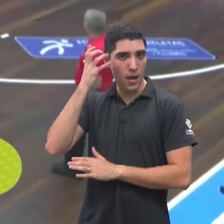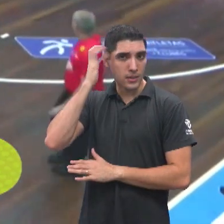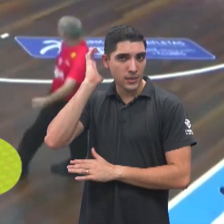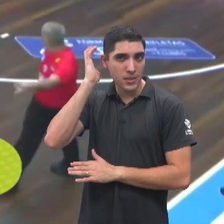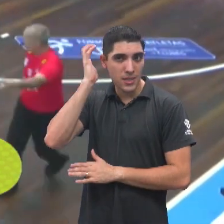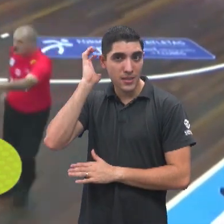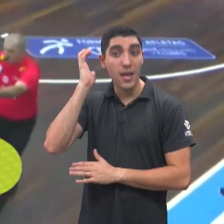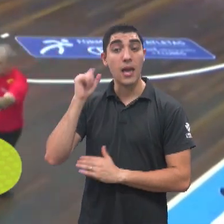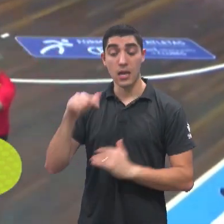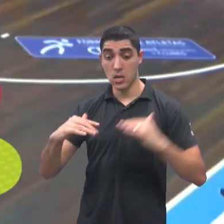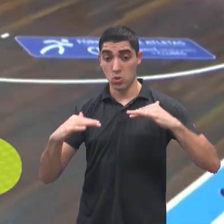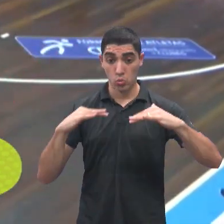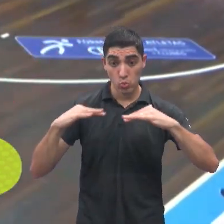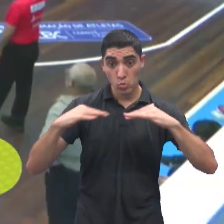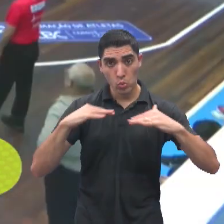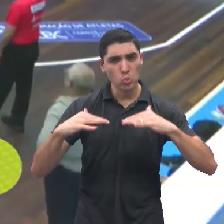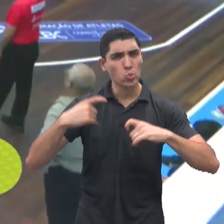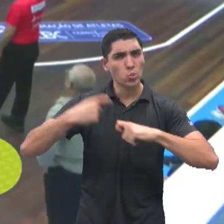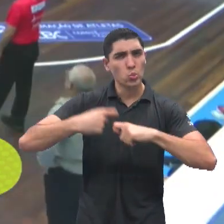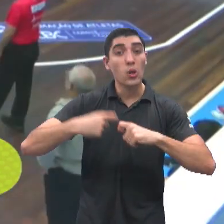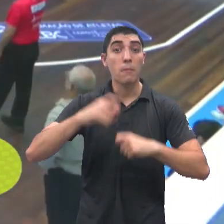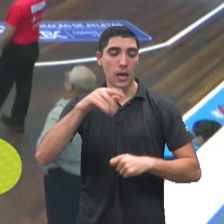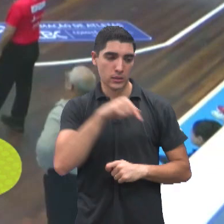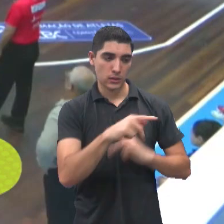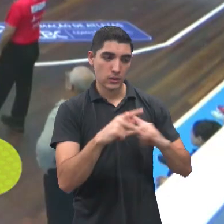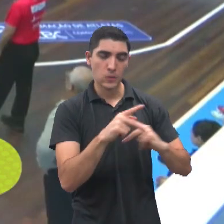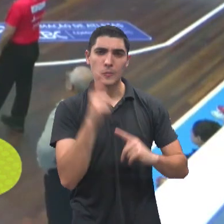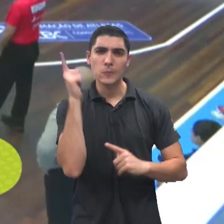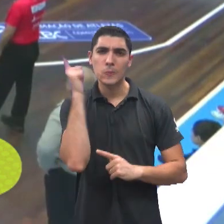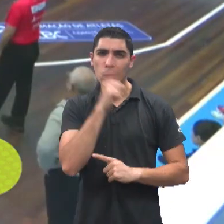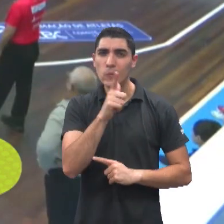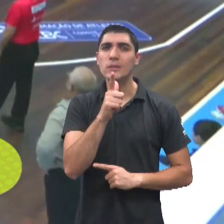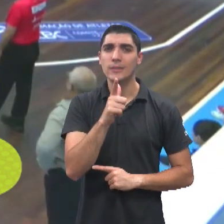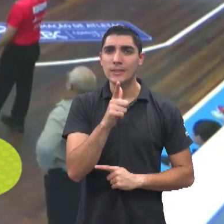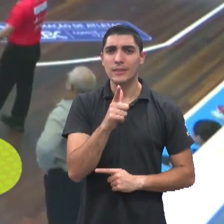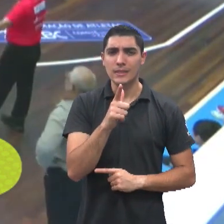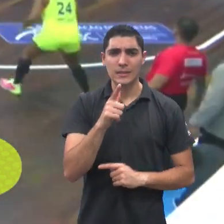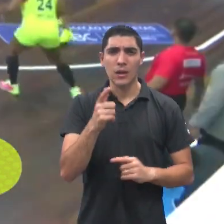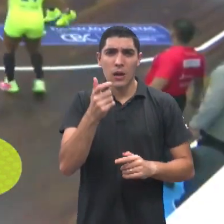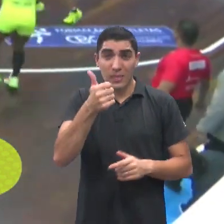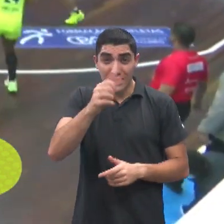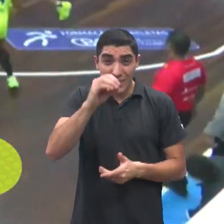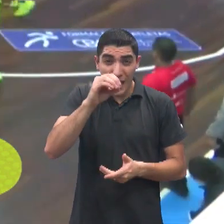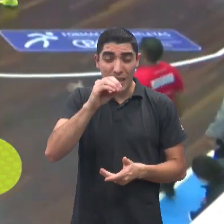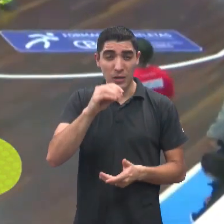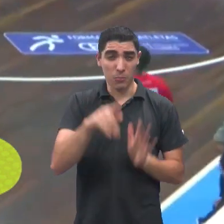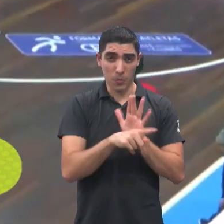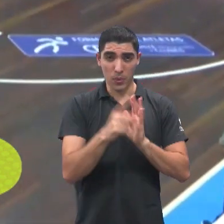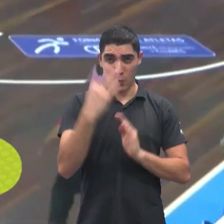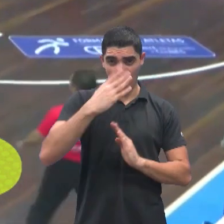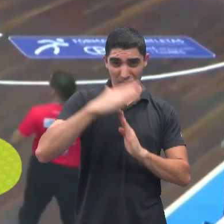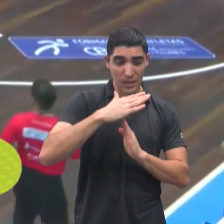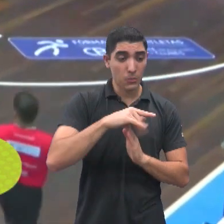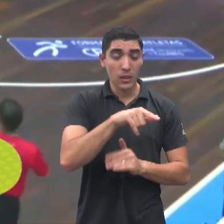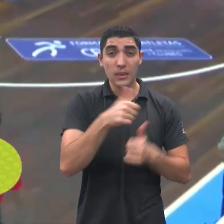jogo bastante disputado, o São José foi para os últimos 10 minutos de partida perdendo por 16 pontos,